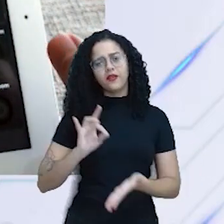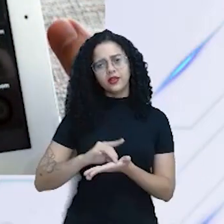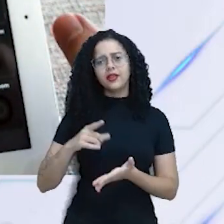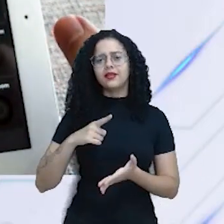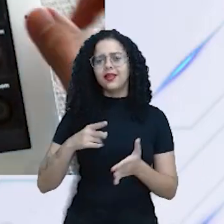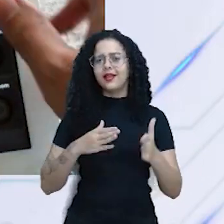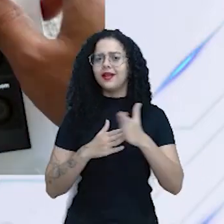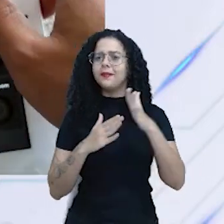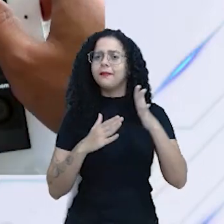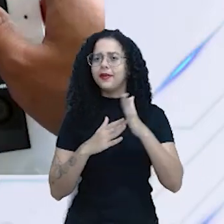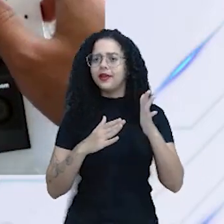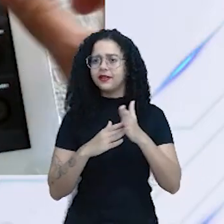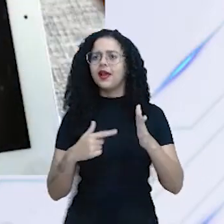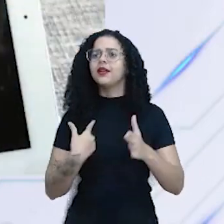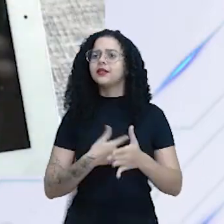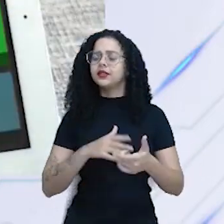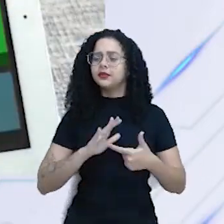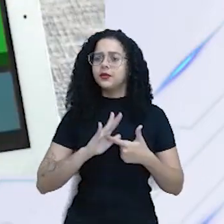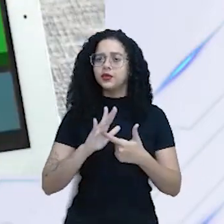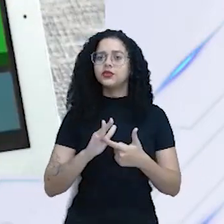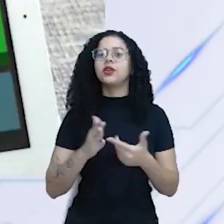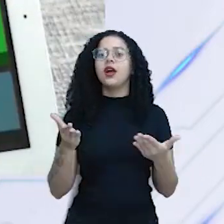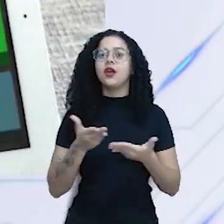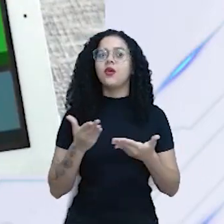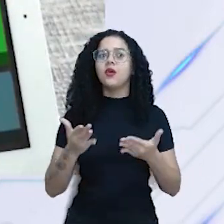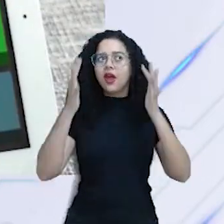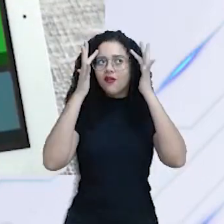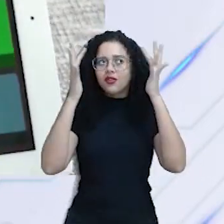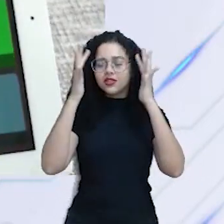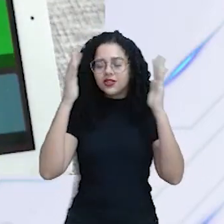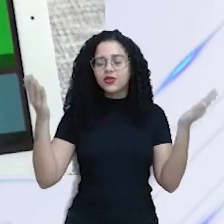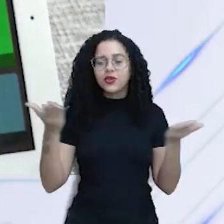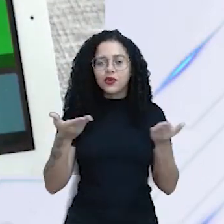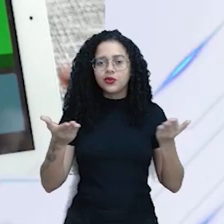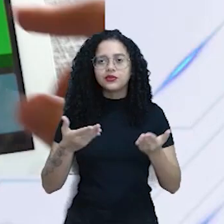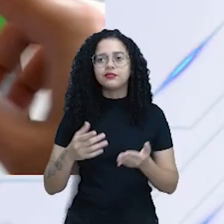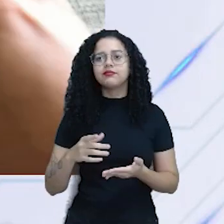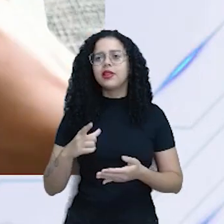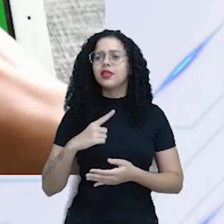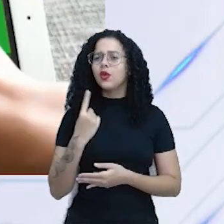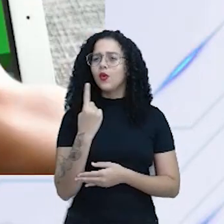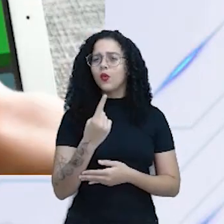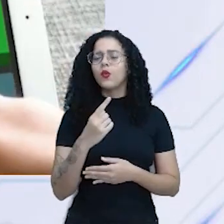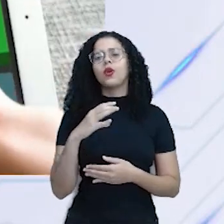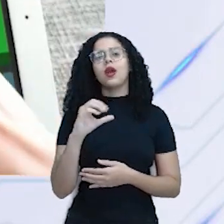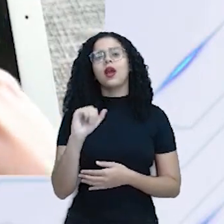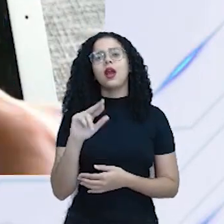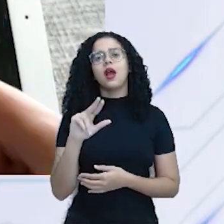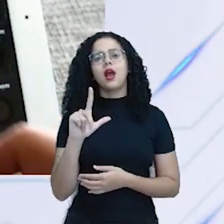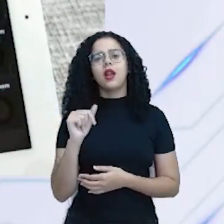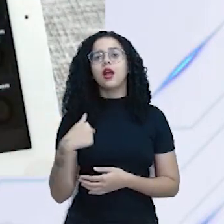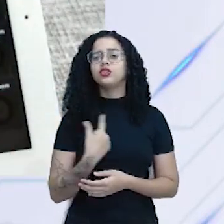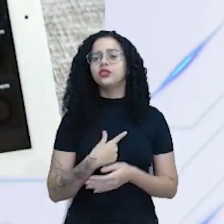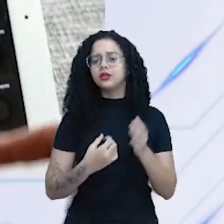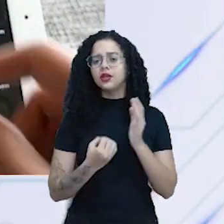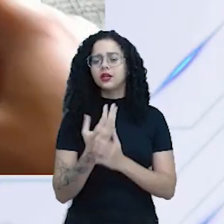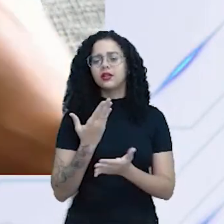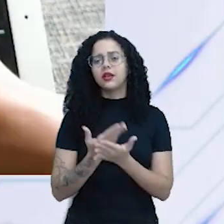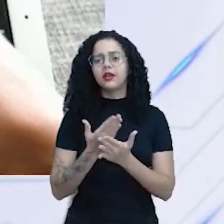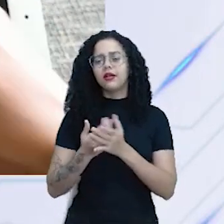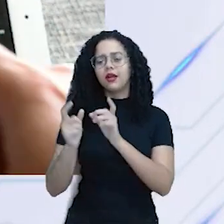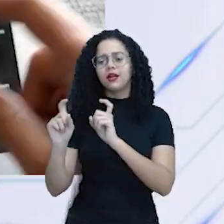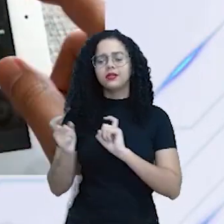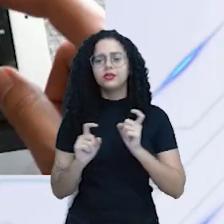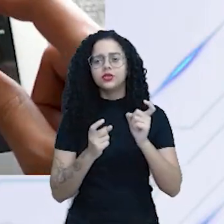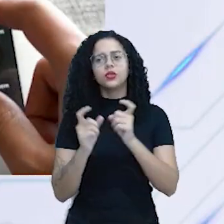certo limite, né, que a gente está trazendo justamente para essa reflexão de hoje. Tem um, Carla, né, que a gente até quando estava elaborando a aula, né, discutindo lá